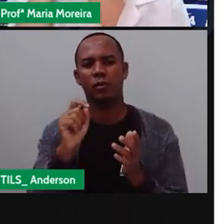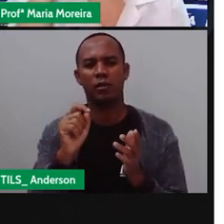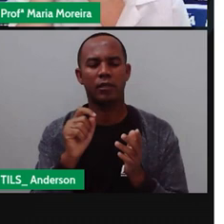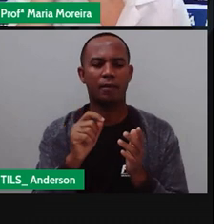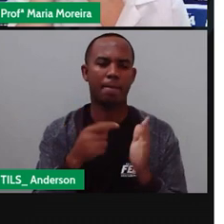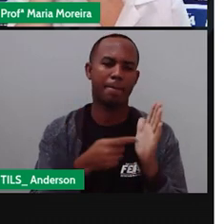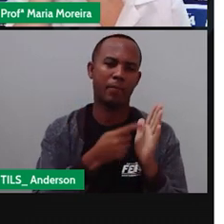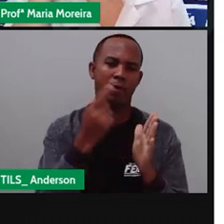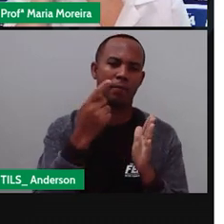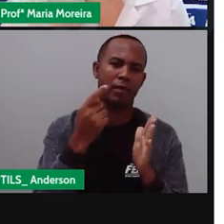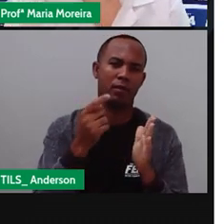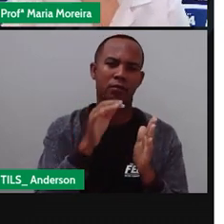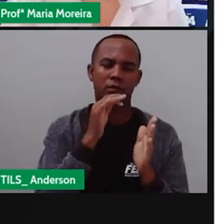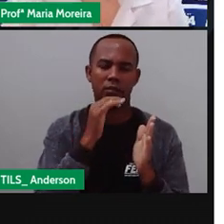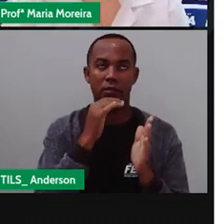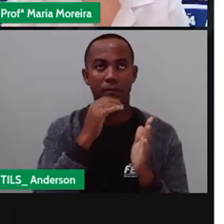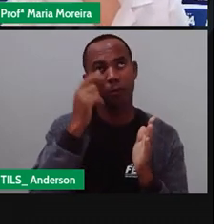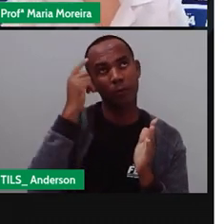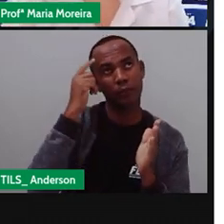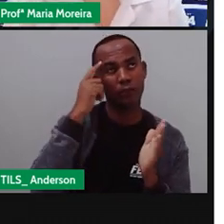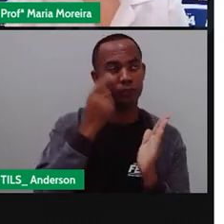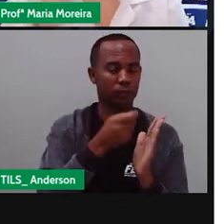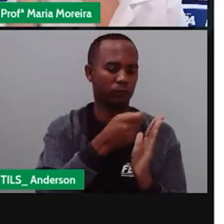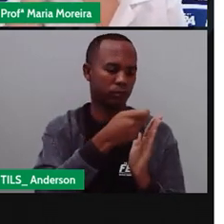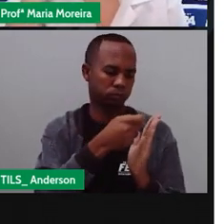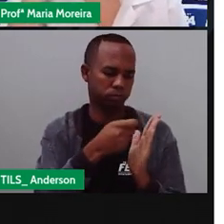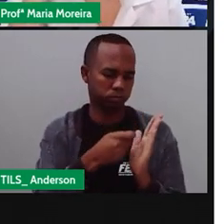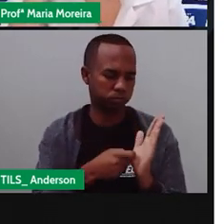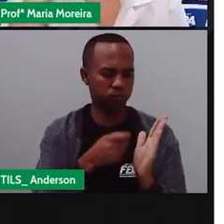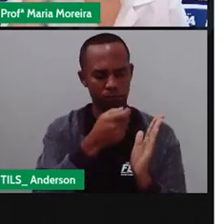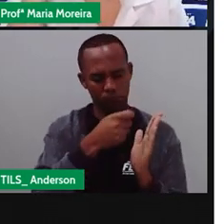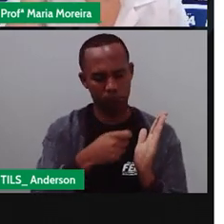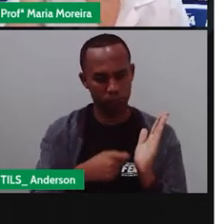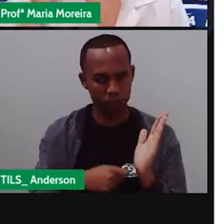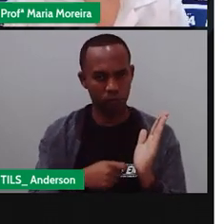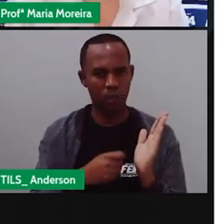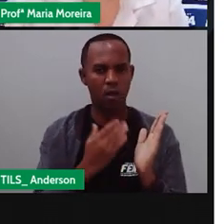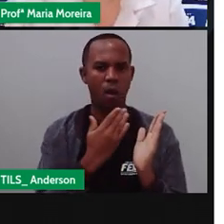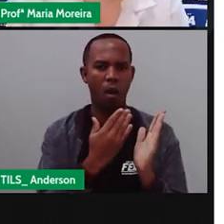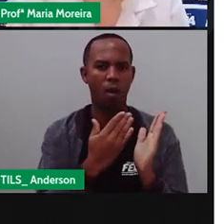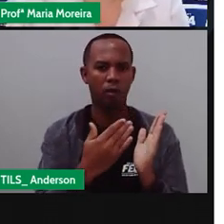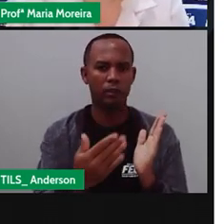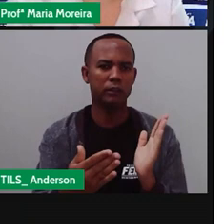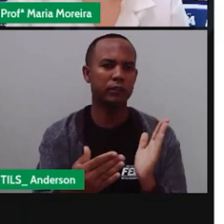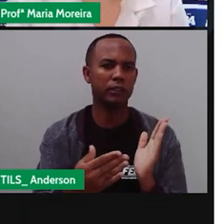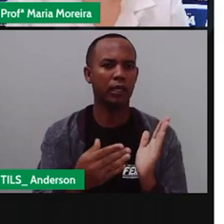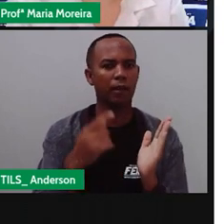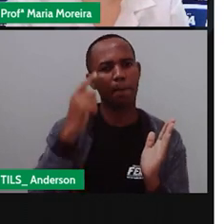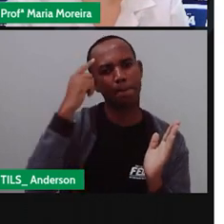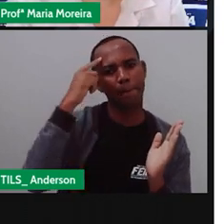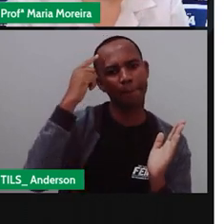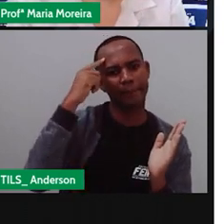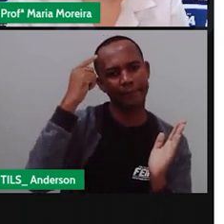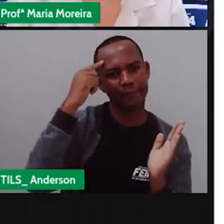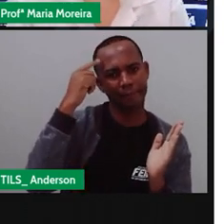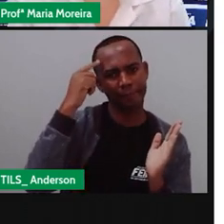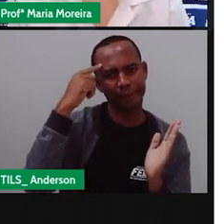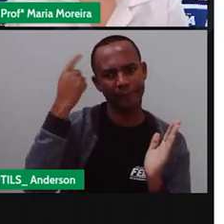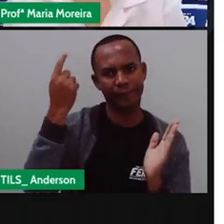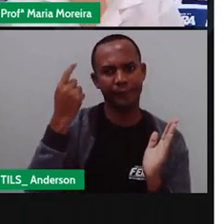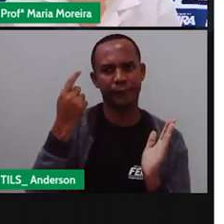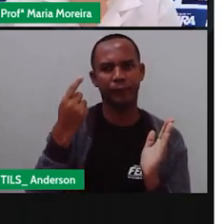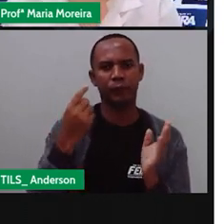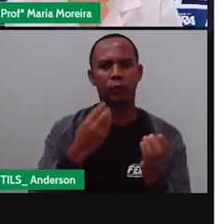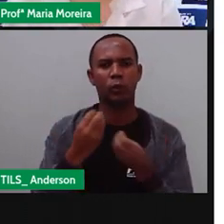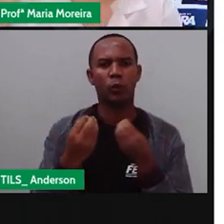esse rascunho, na verdade, seja aqui dentro da nossa cabecinha. Eu preciso organizar o quê? As minhas ideias, não é isso? Bom,